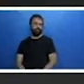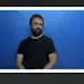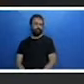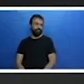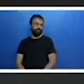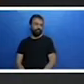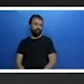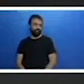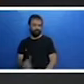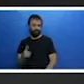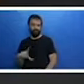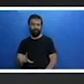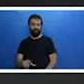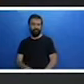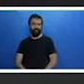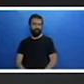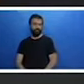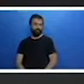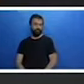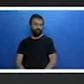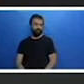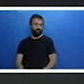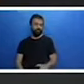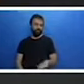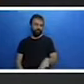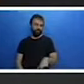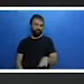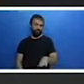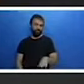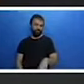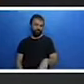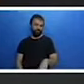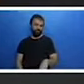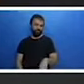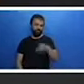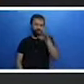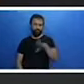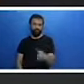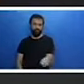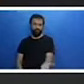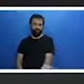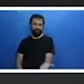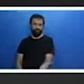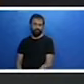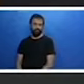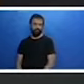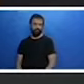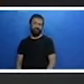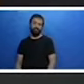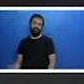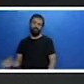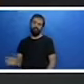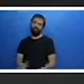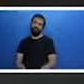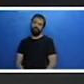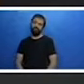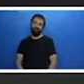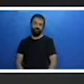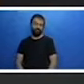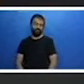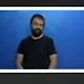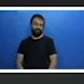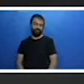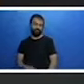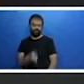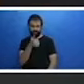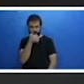não deu vamos de novo vamos desde o começo da Palma de das costas E aí até a primeira agora